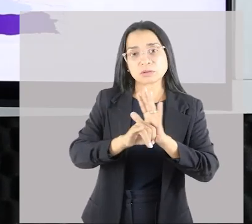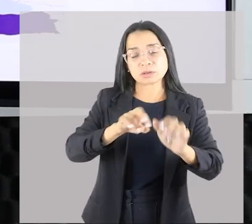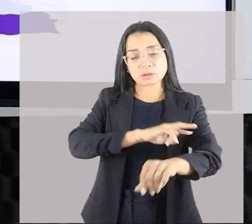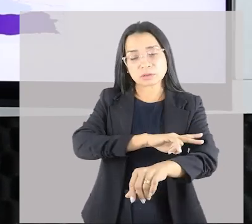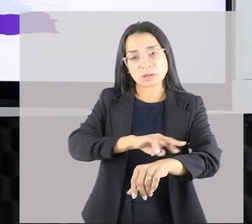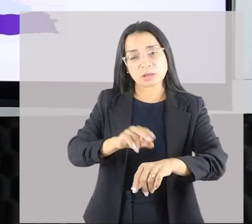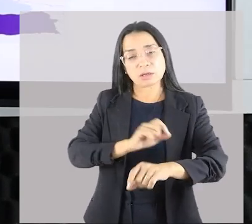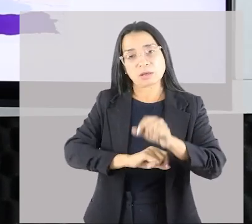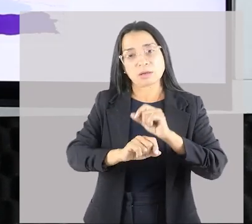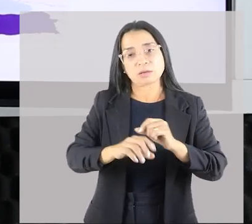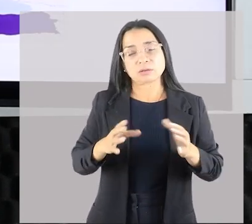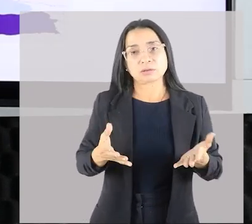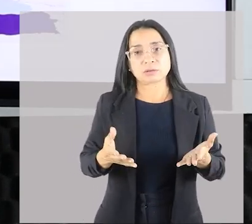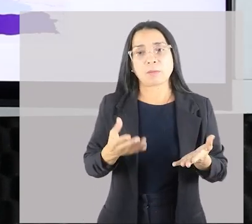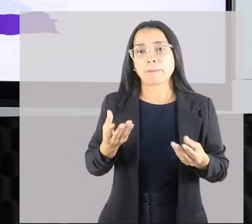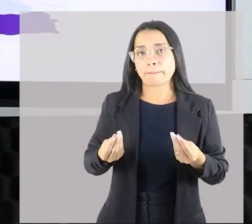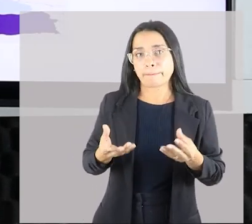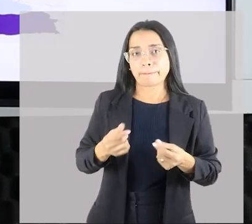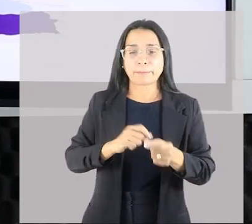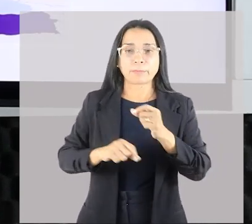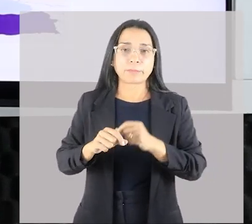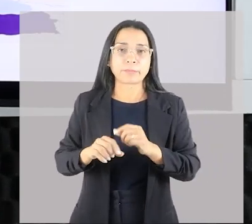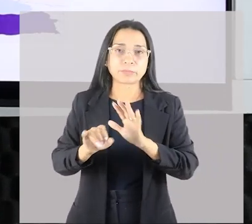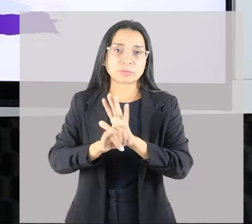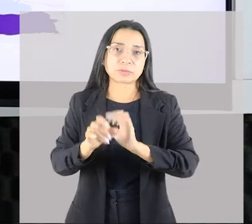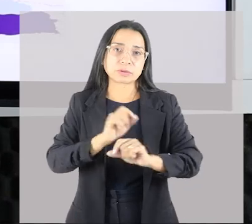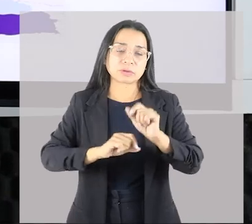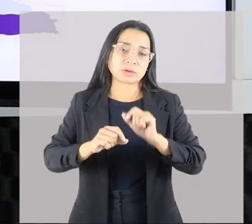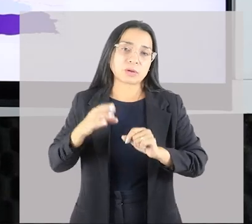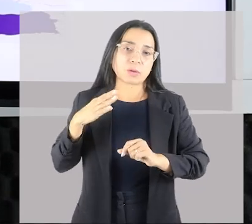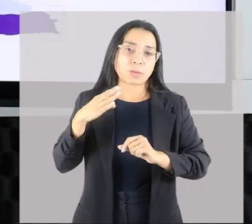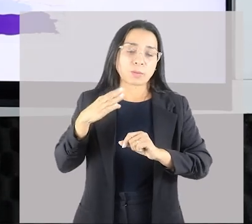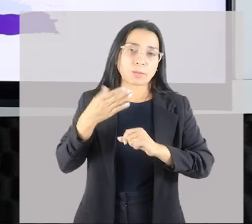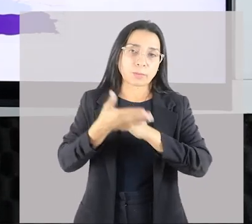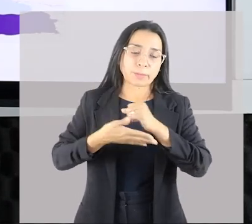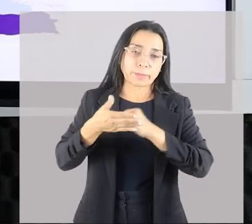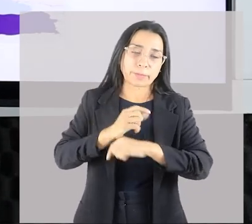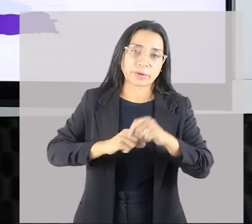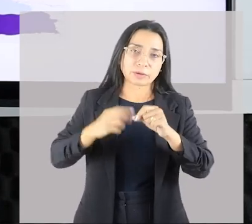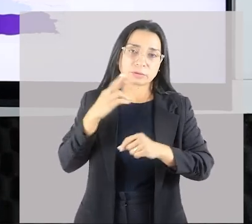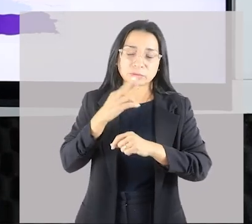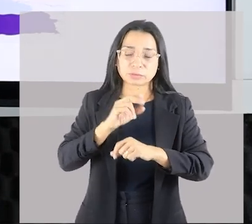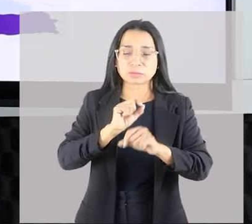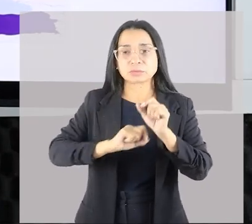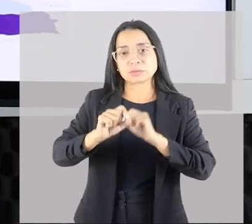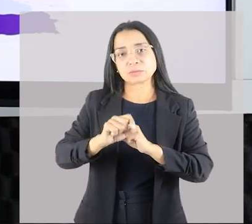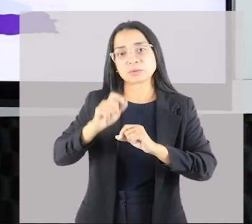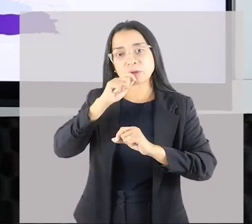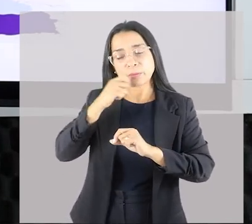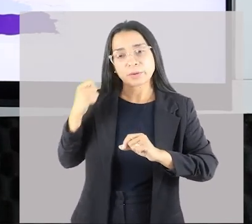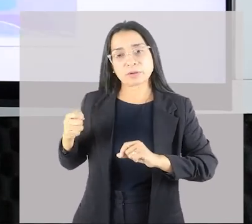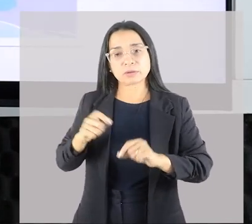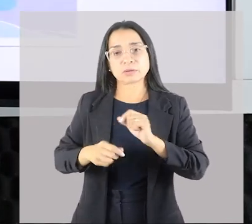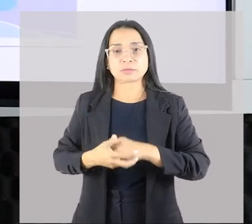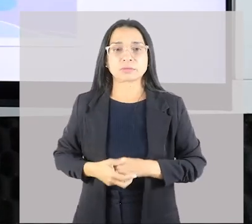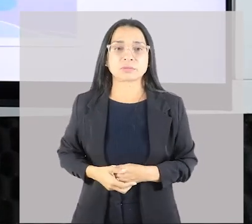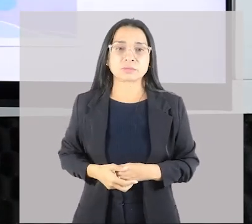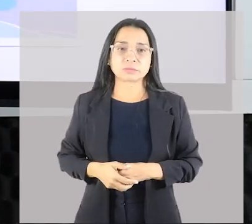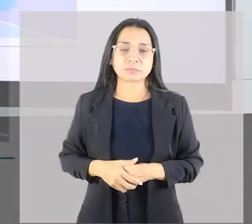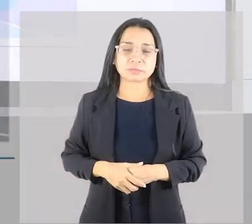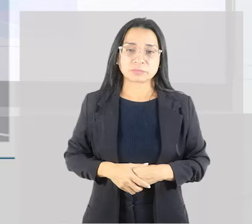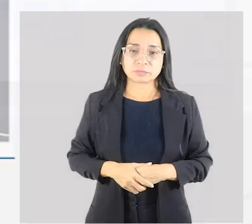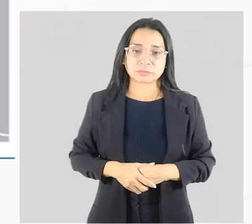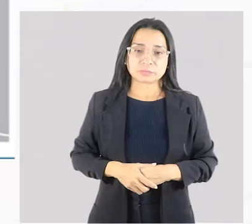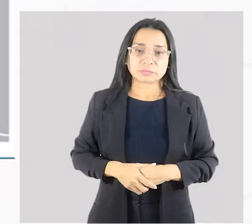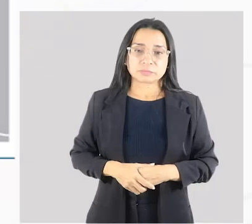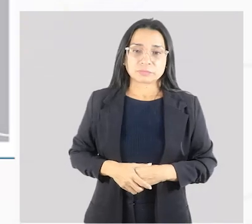A população da Crimeia estava muito mais identificada com princípios russos do que princípios ucranianos. Beleza? Então,